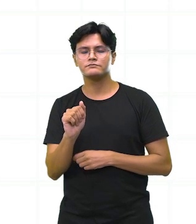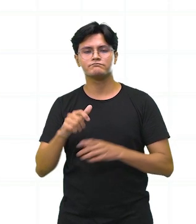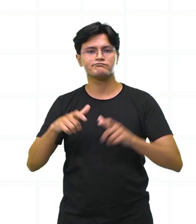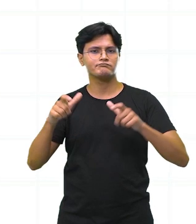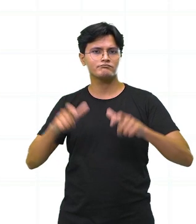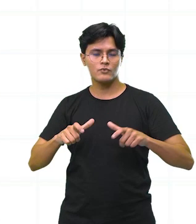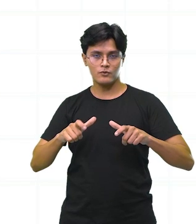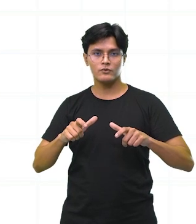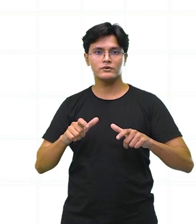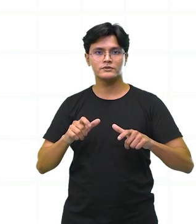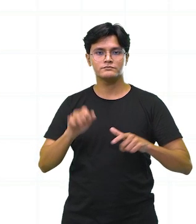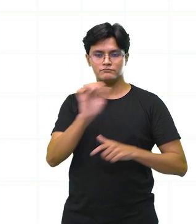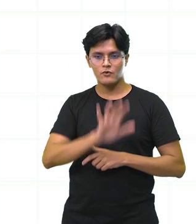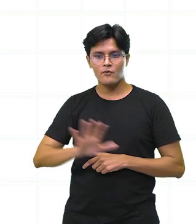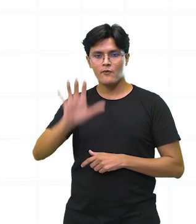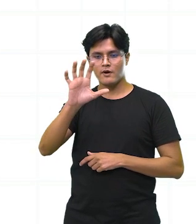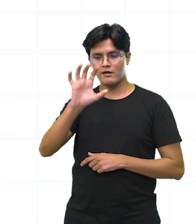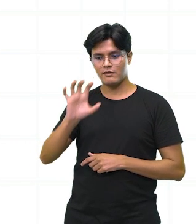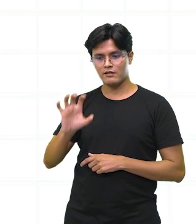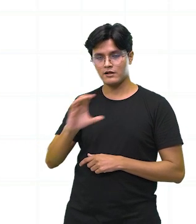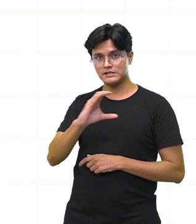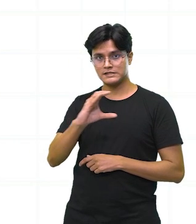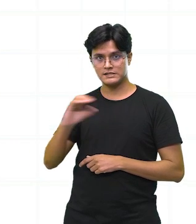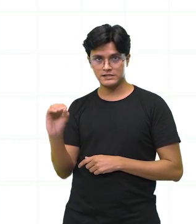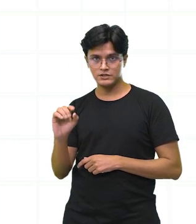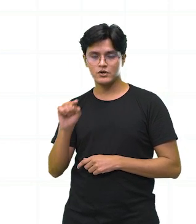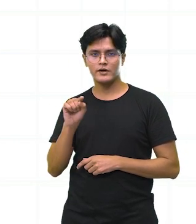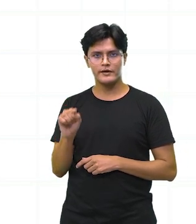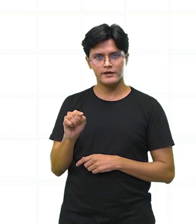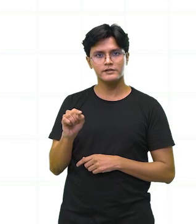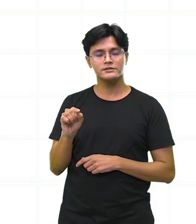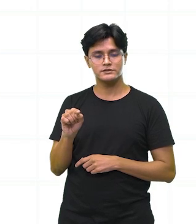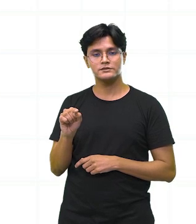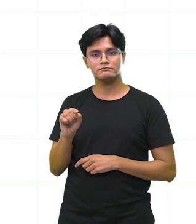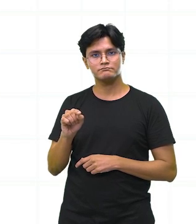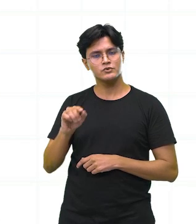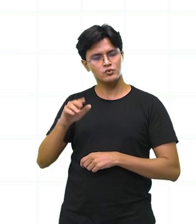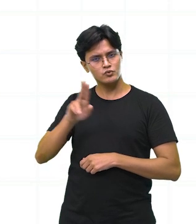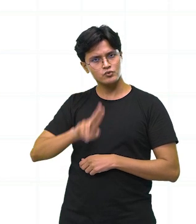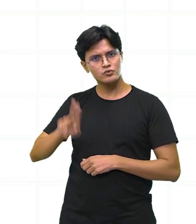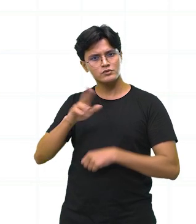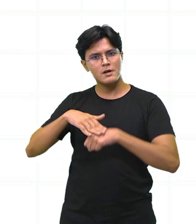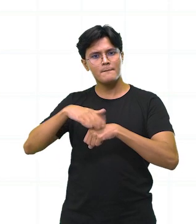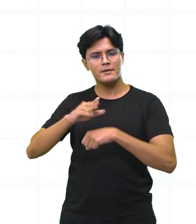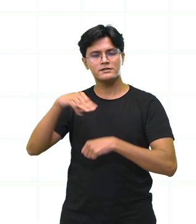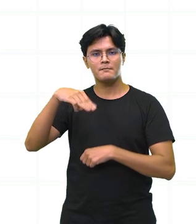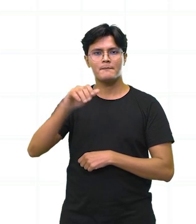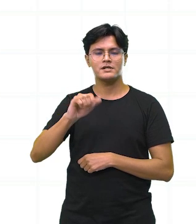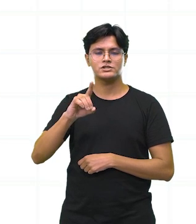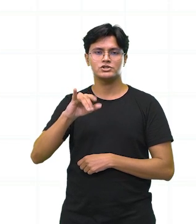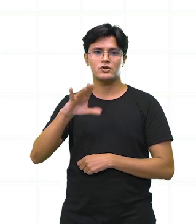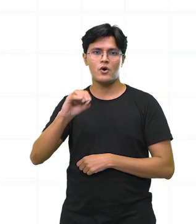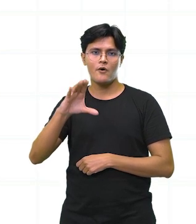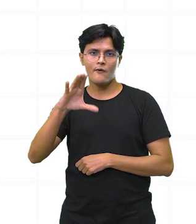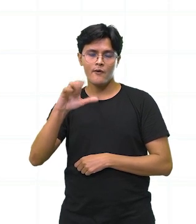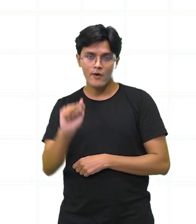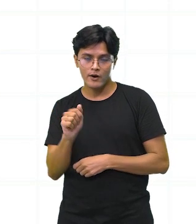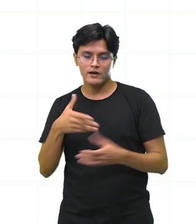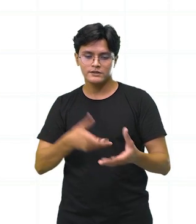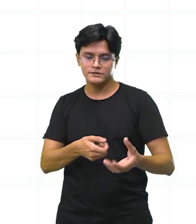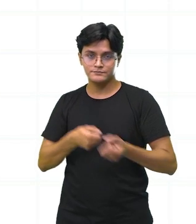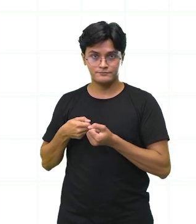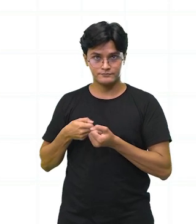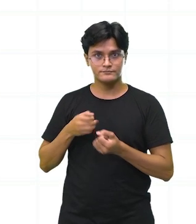região central do Brasil né do nosso mapa nós temos aqui 75% falando mandioca